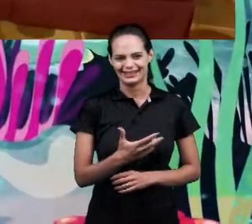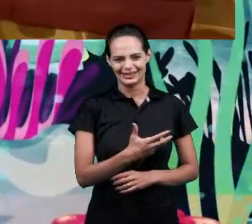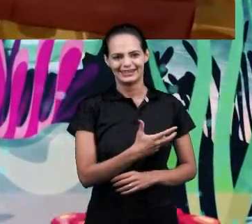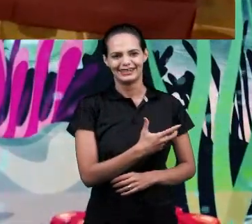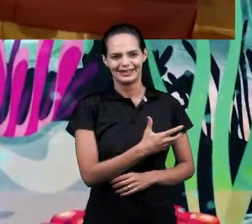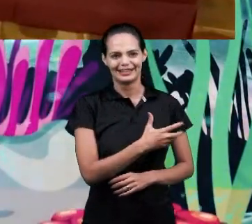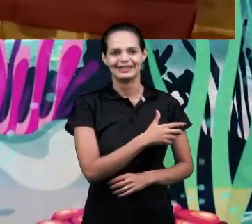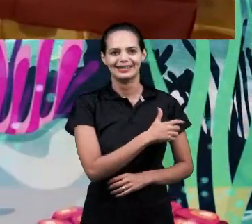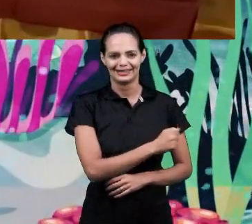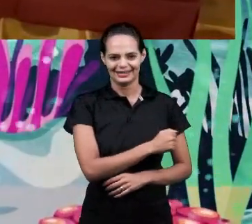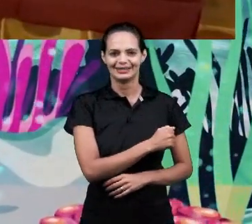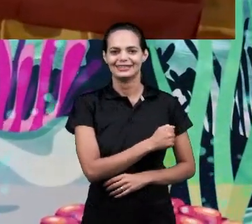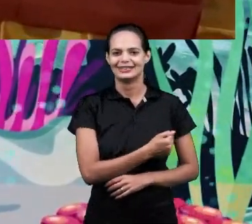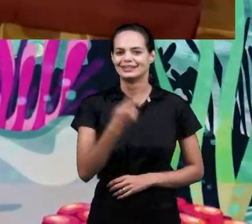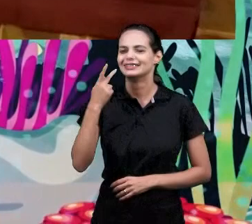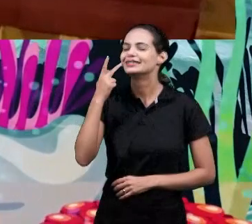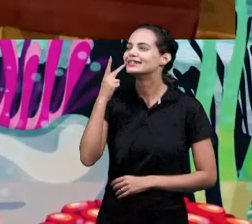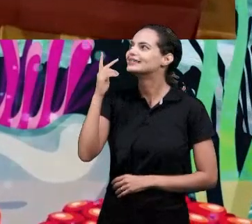louvar.